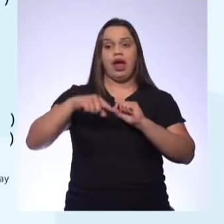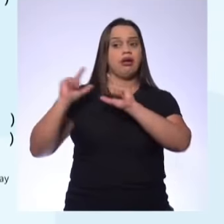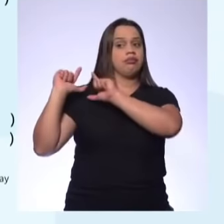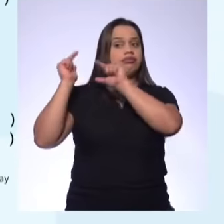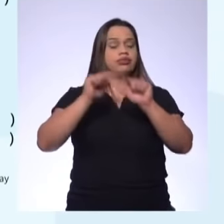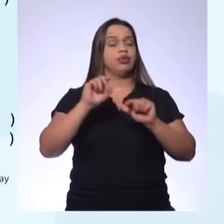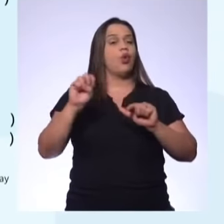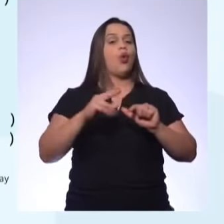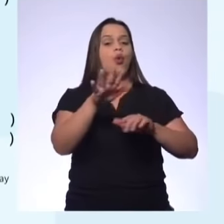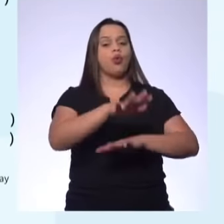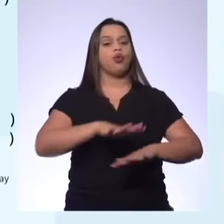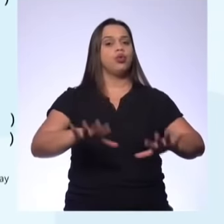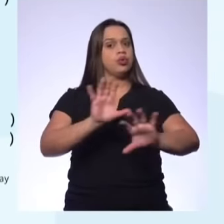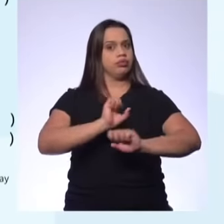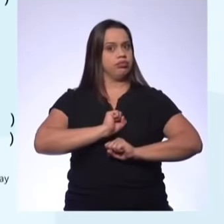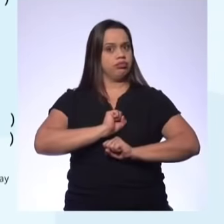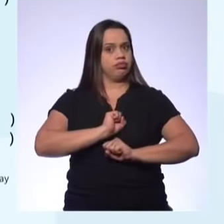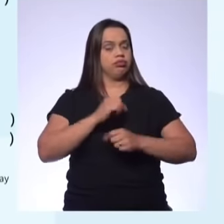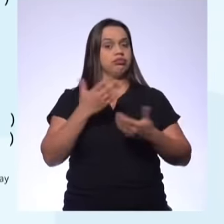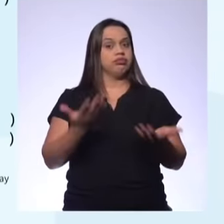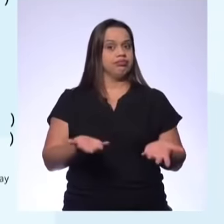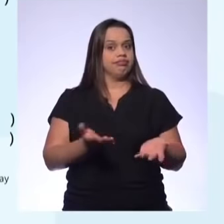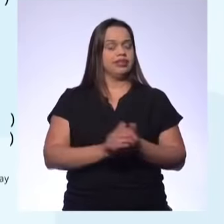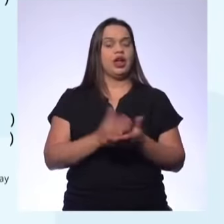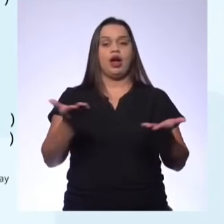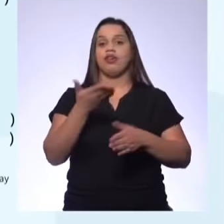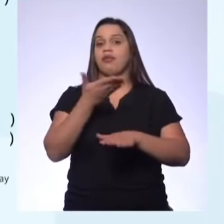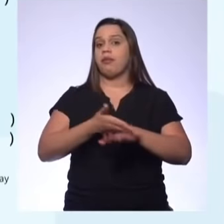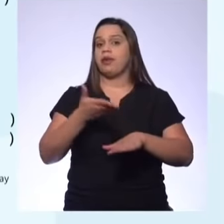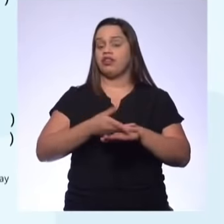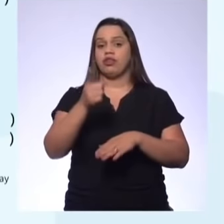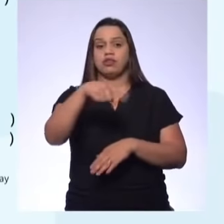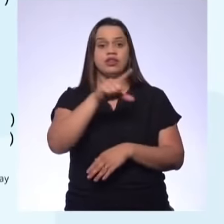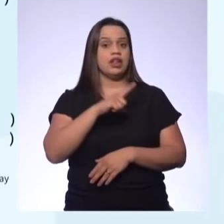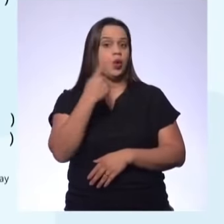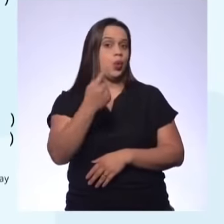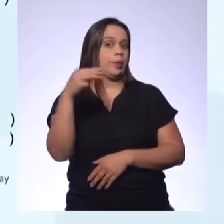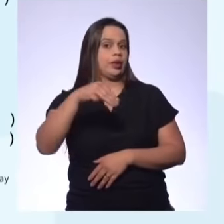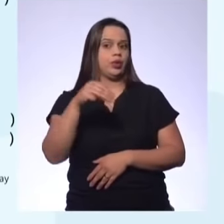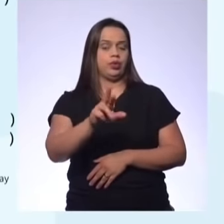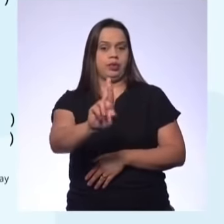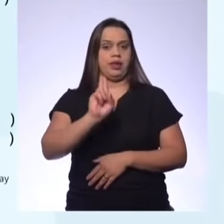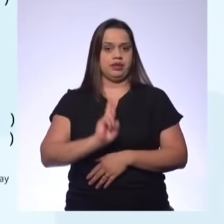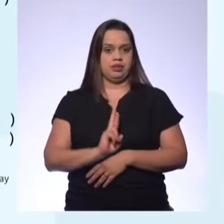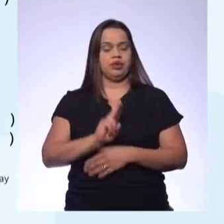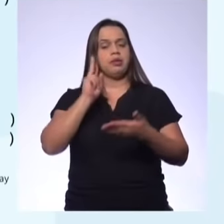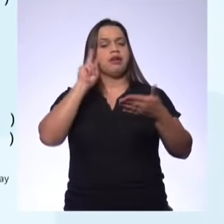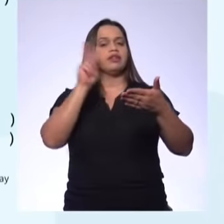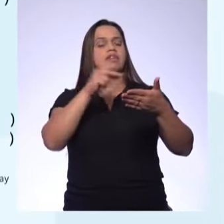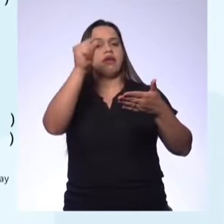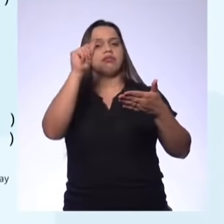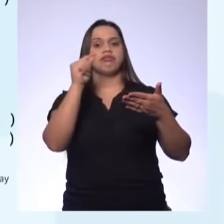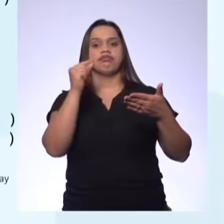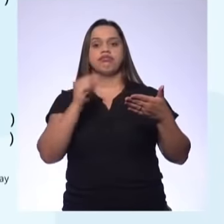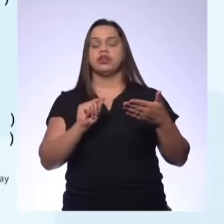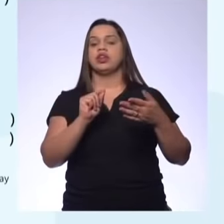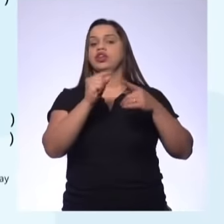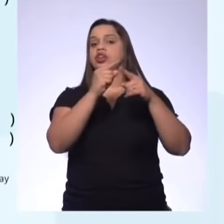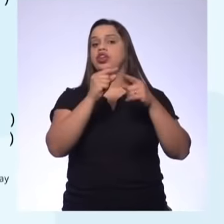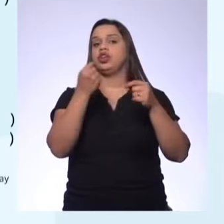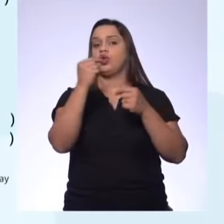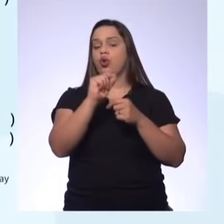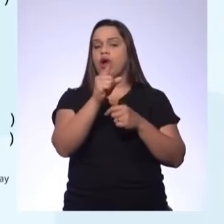genético ou traço comportamental então agora nós vamos praticar vocês terão um minutinho né para vocês marcarem um